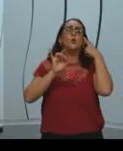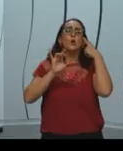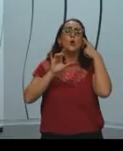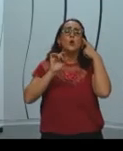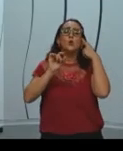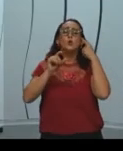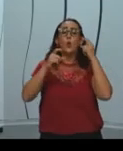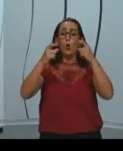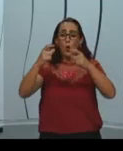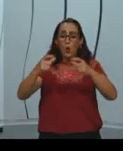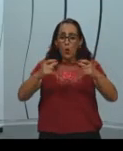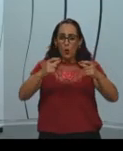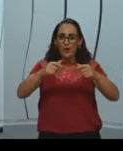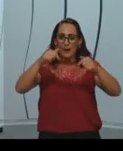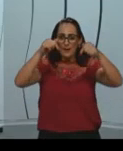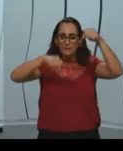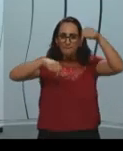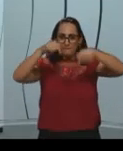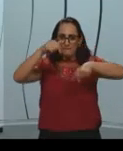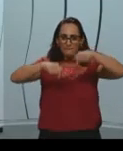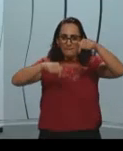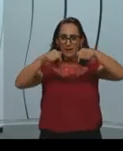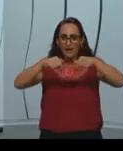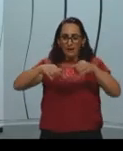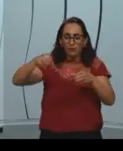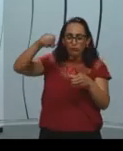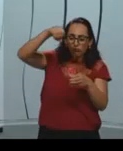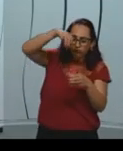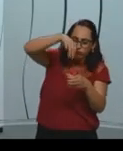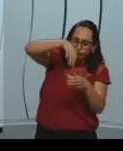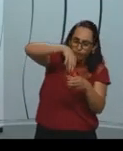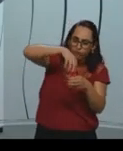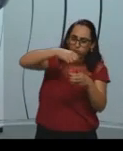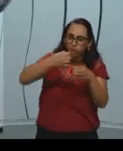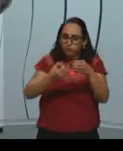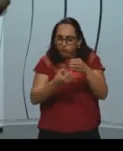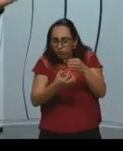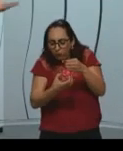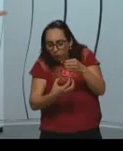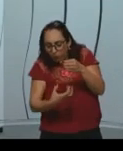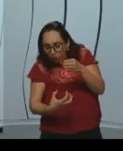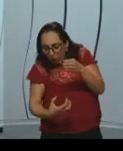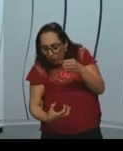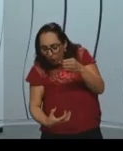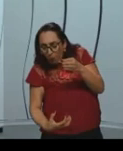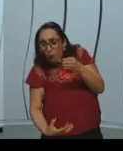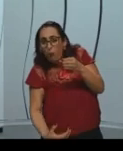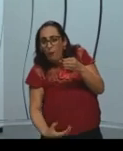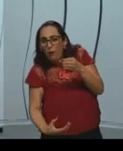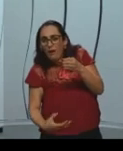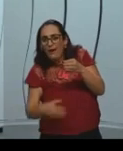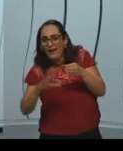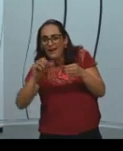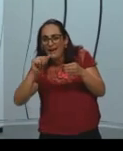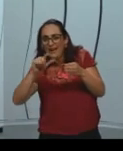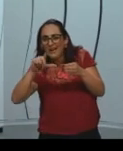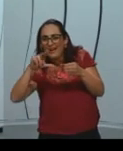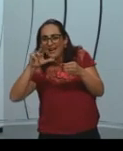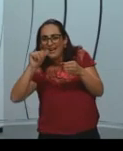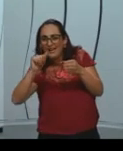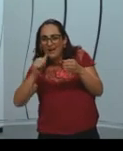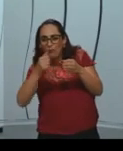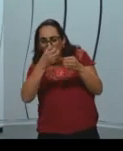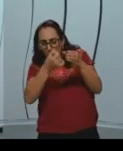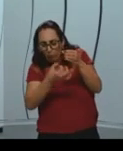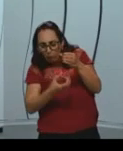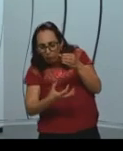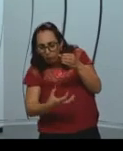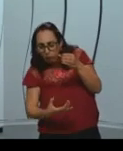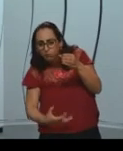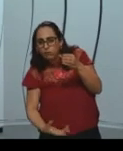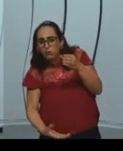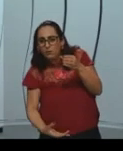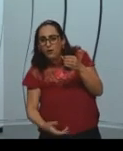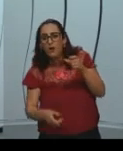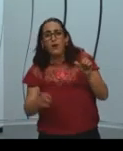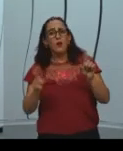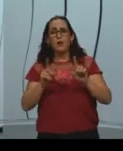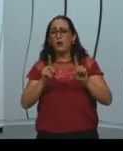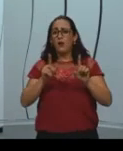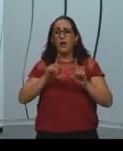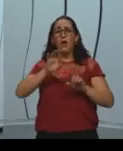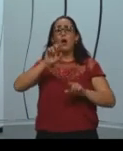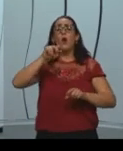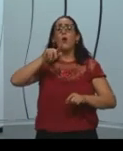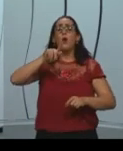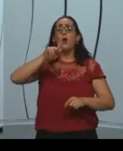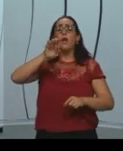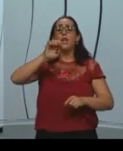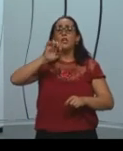né? Na verdade, quando a gente usa a palavra engenho, a gente está falando de algo muito maior, né? A gente está falando de toda uma sistemática